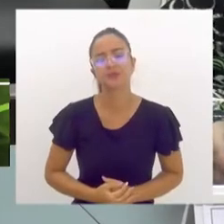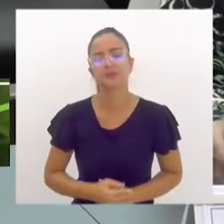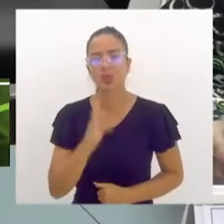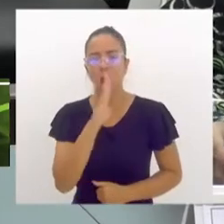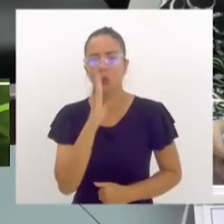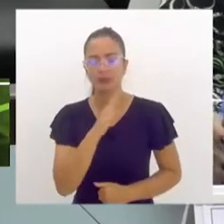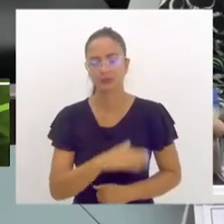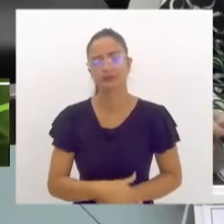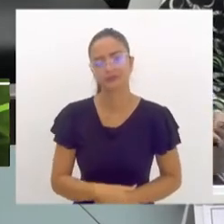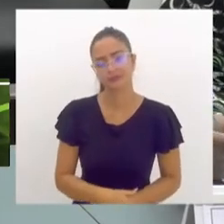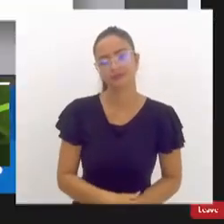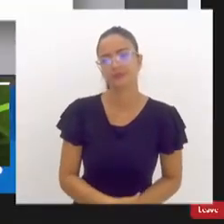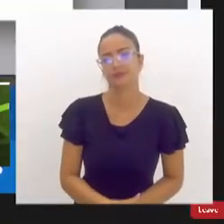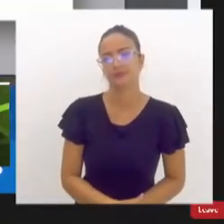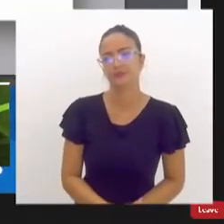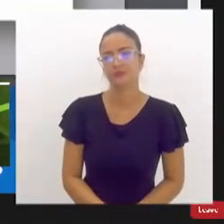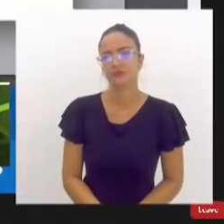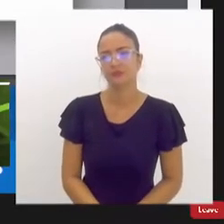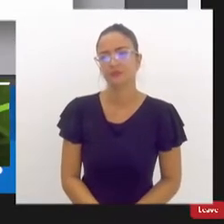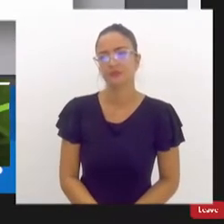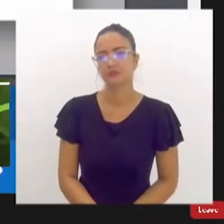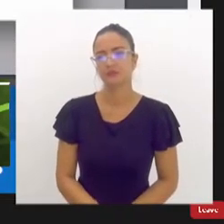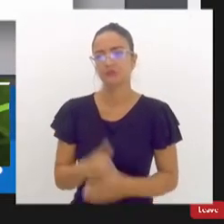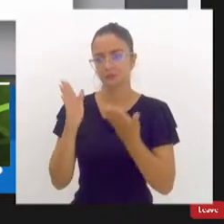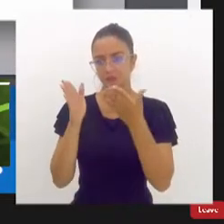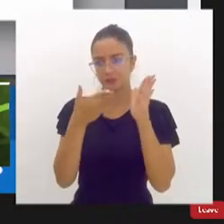por gentileza?